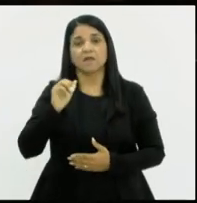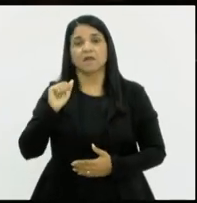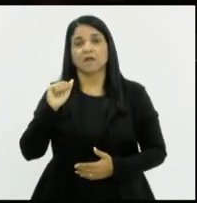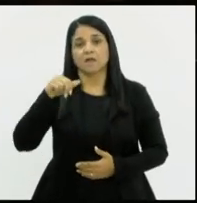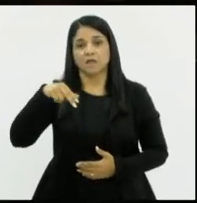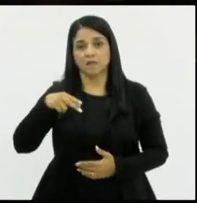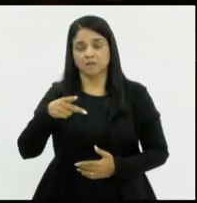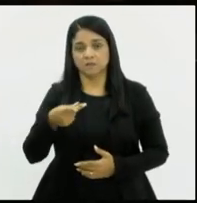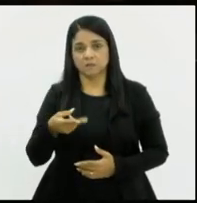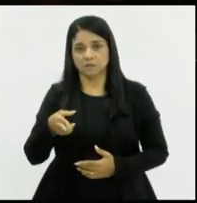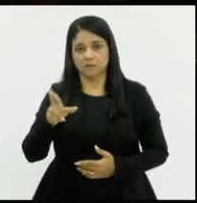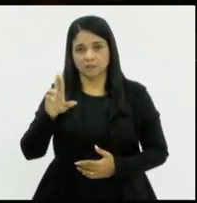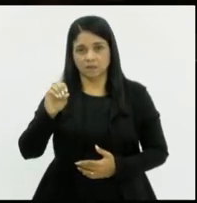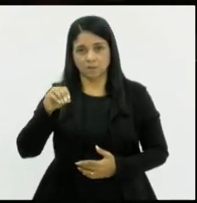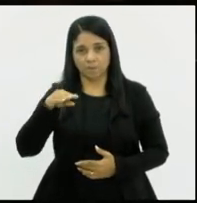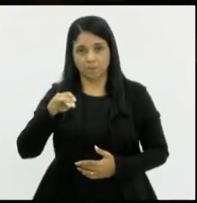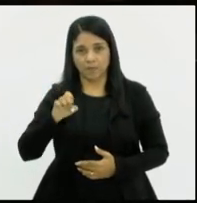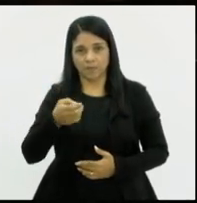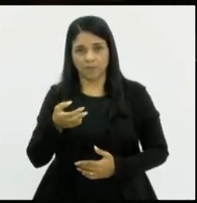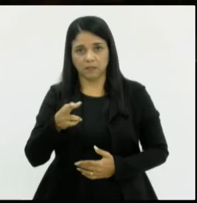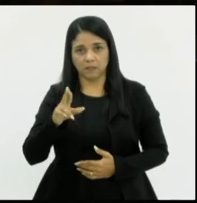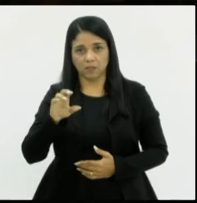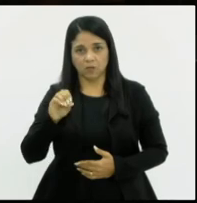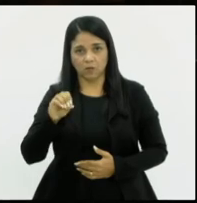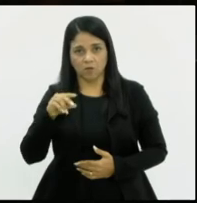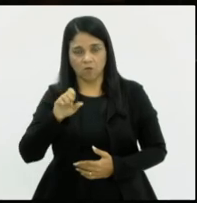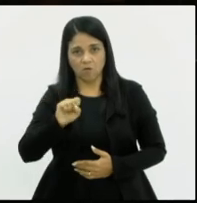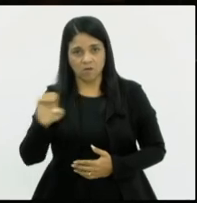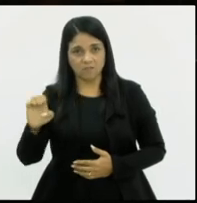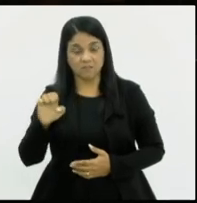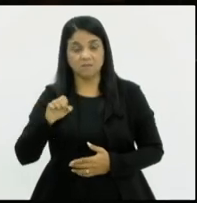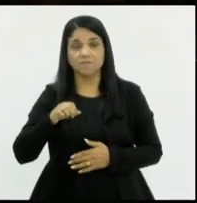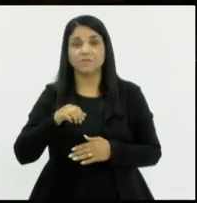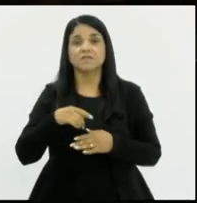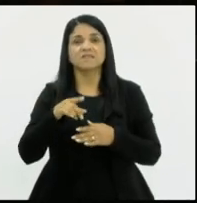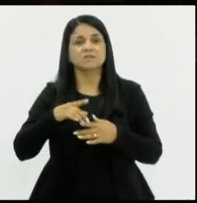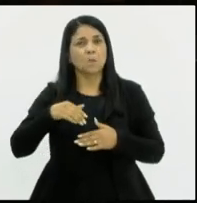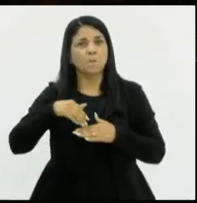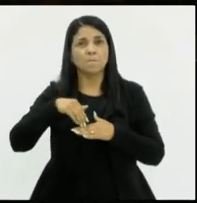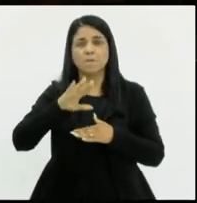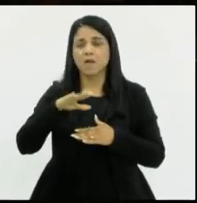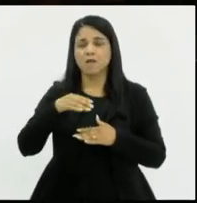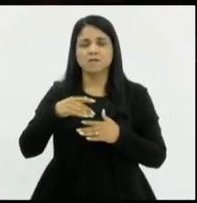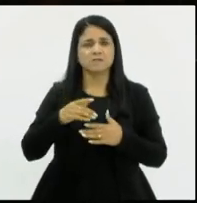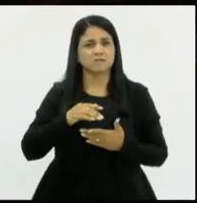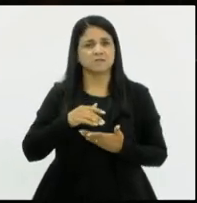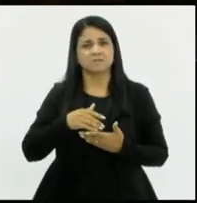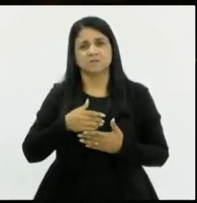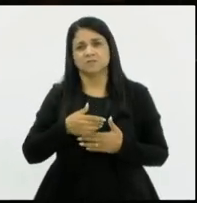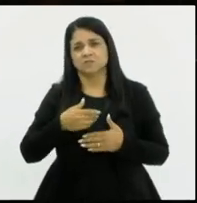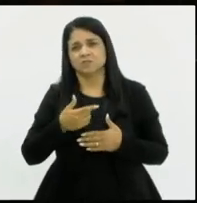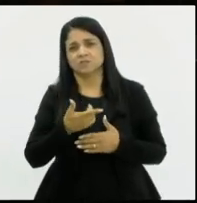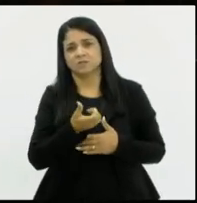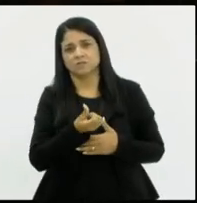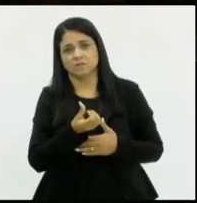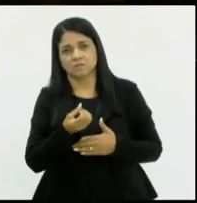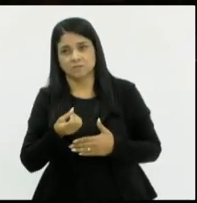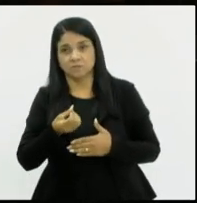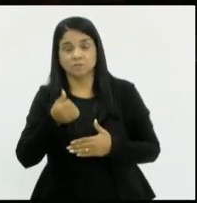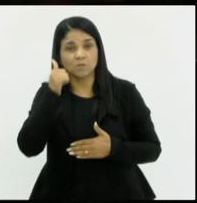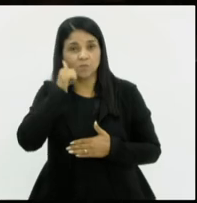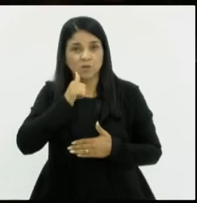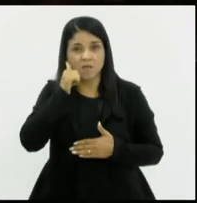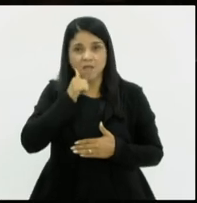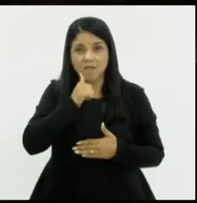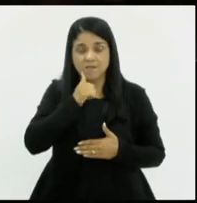de Educação Preventiva, são mais de 176 milhões de mulheres que sofrem com essa doença no mundo inteiro, e